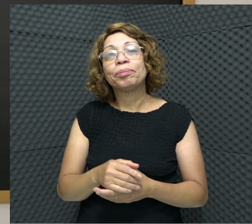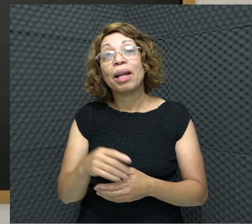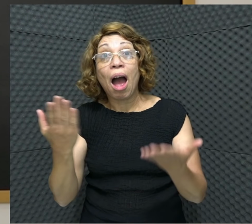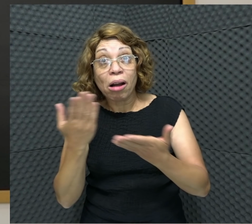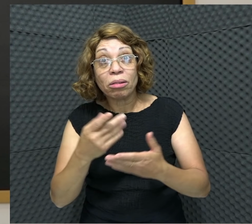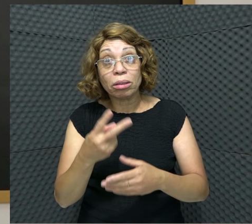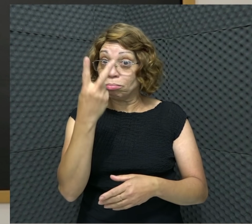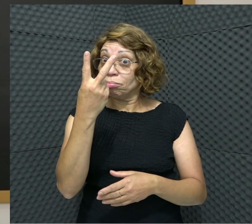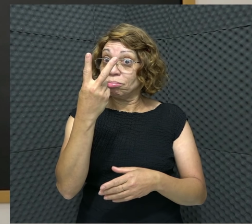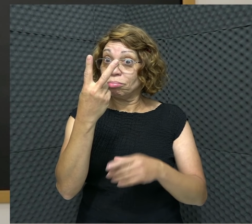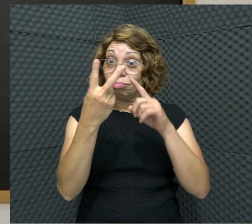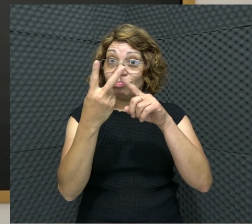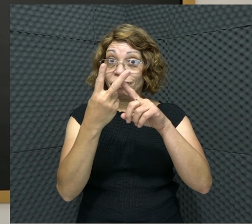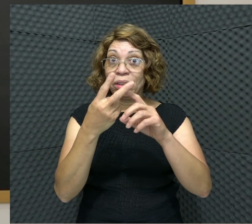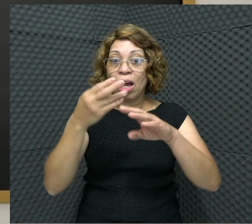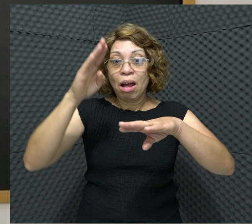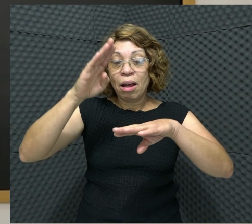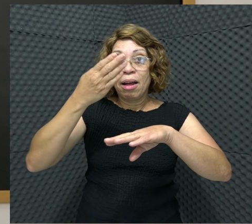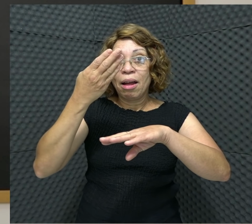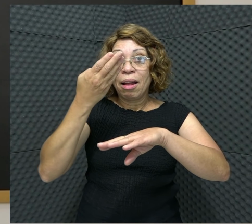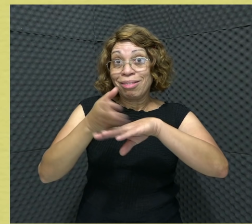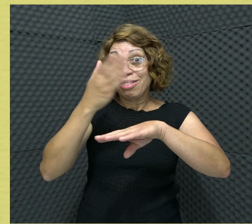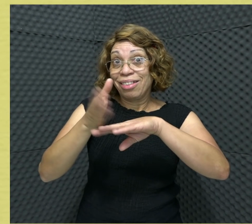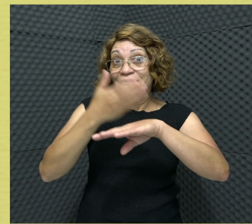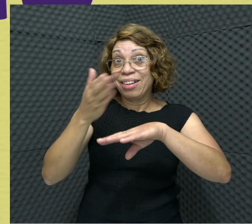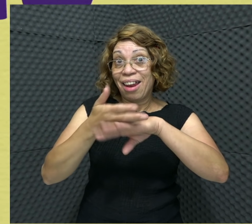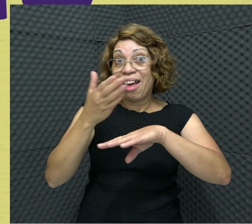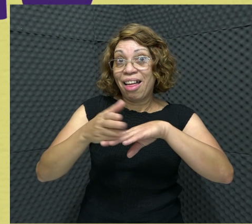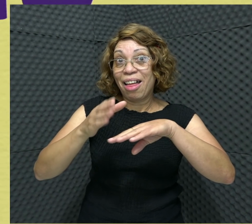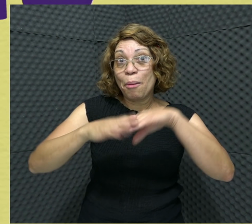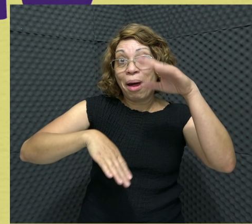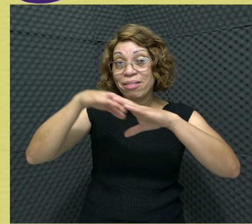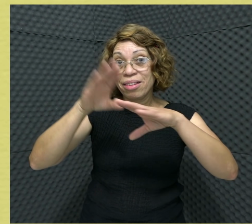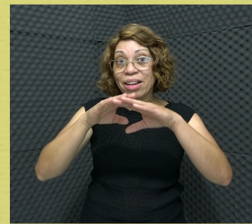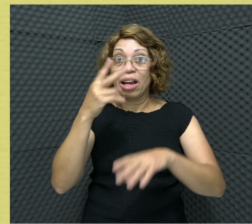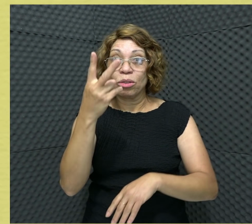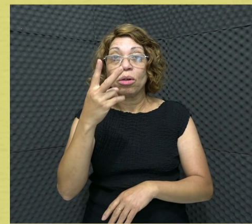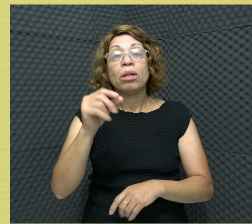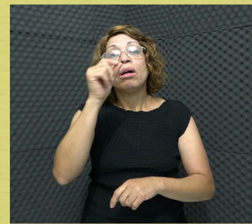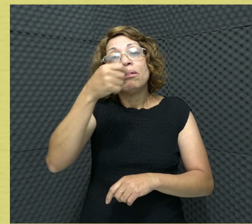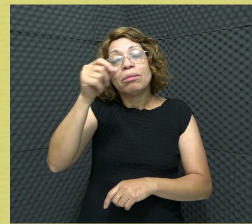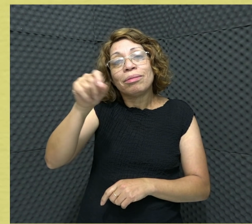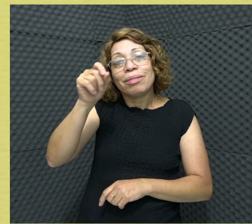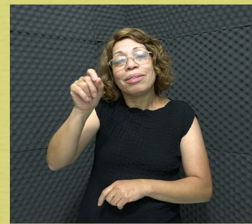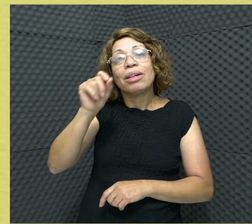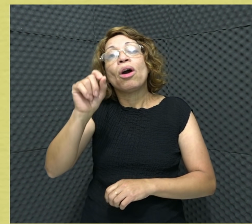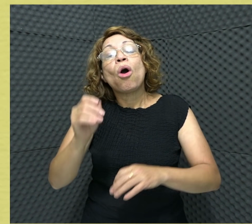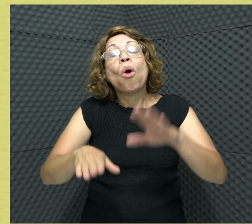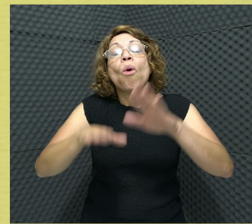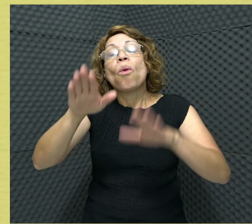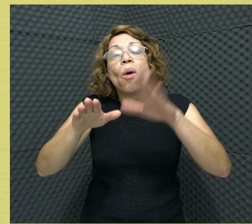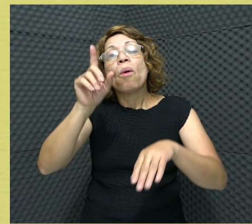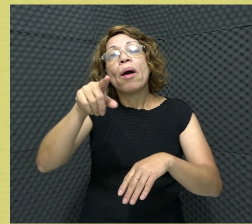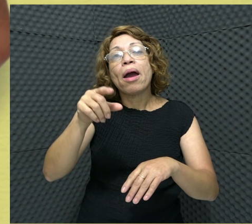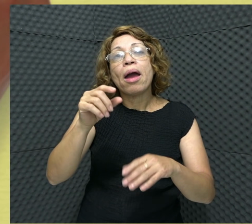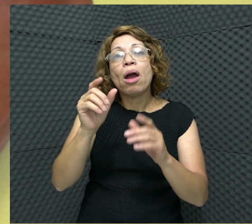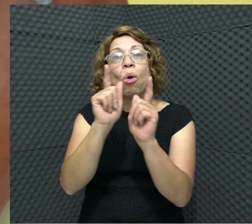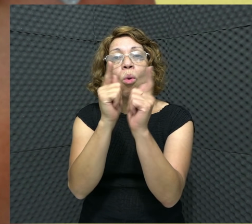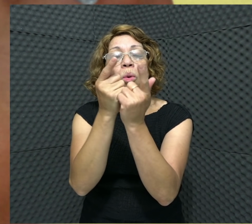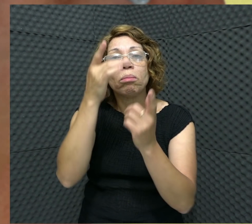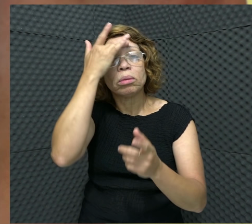no começo da nossa aula. Passemos agora ao exercício de número 2. Assinale a alternativa correta. Qual a civilização